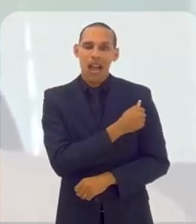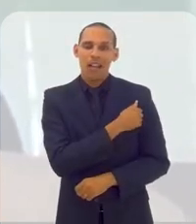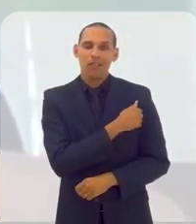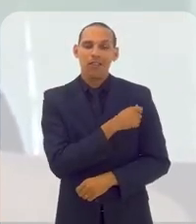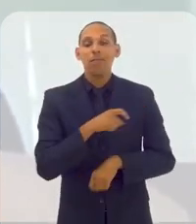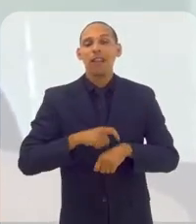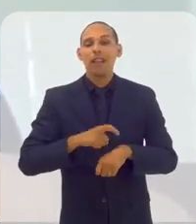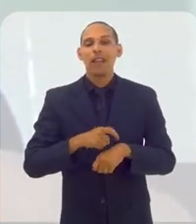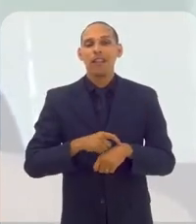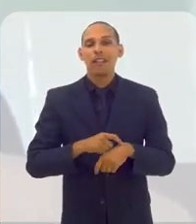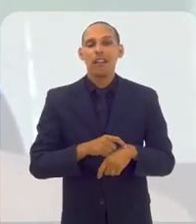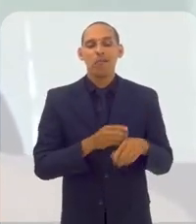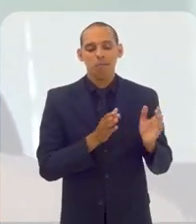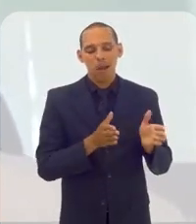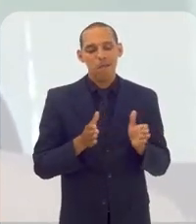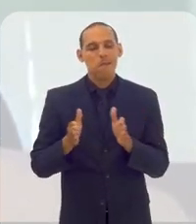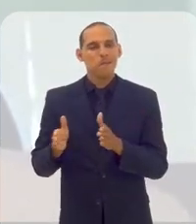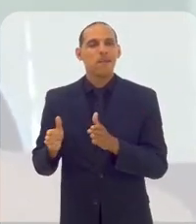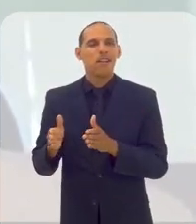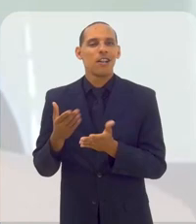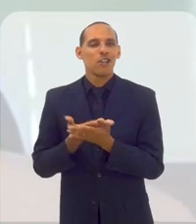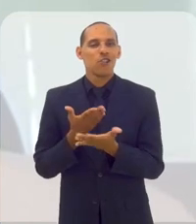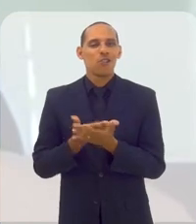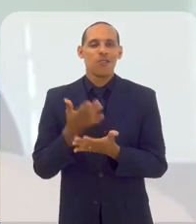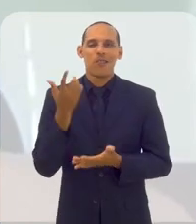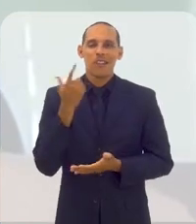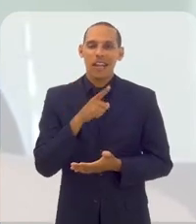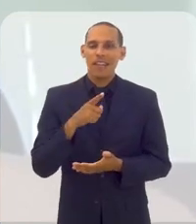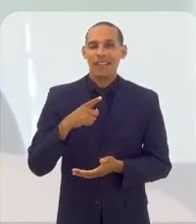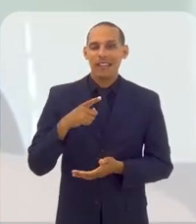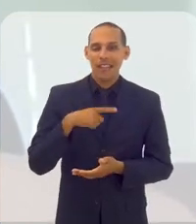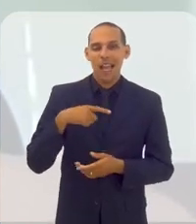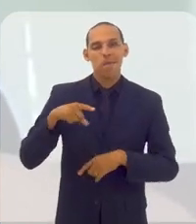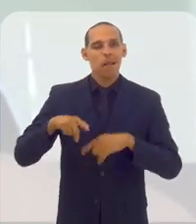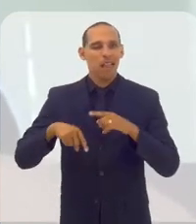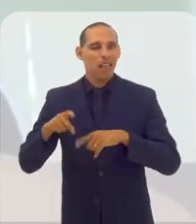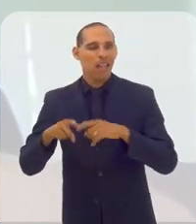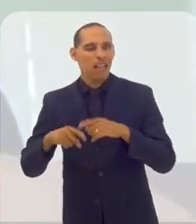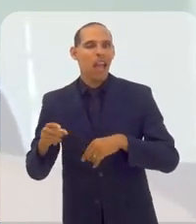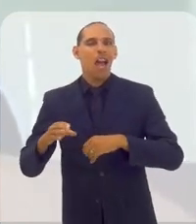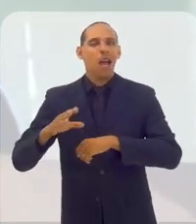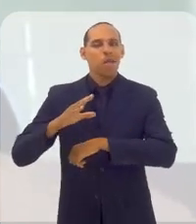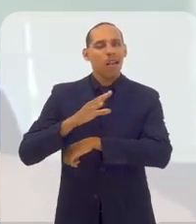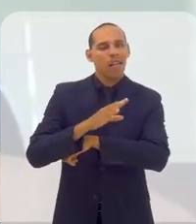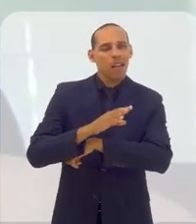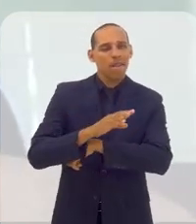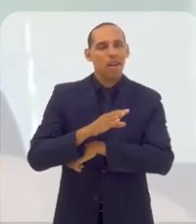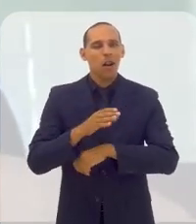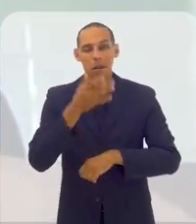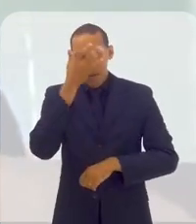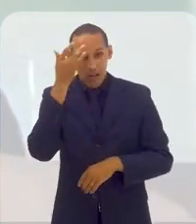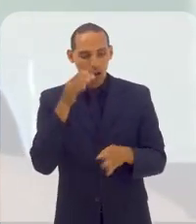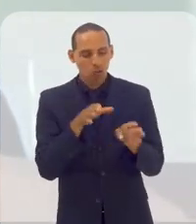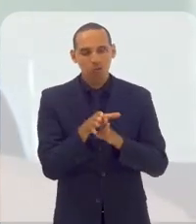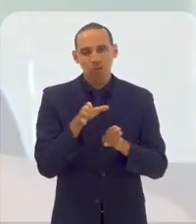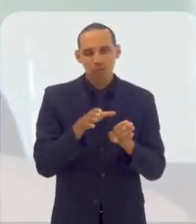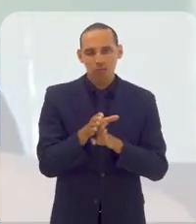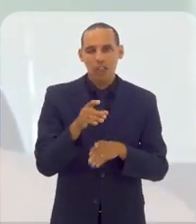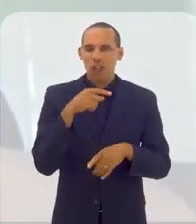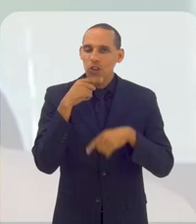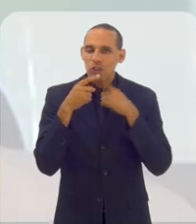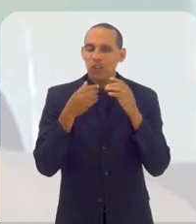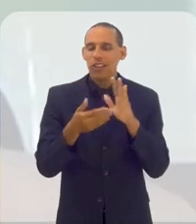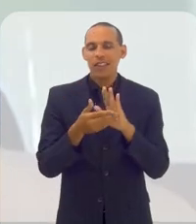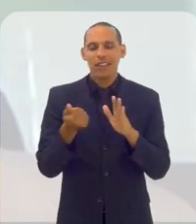estudar no seu tempo né a gente tem um material didático tem a plataforma tem os orientadores para tirar as dúvidas e ele consegue